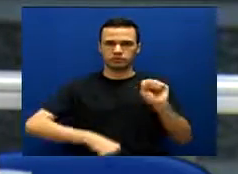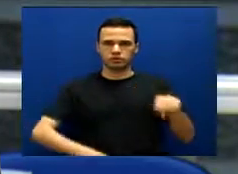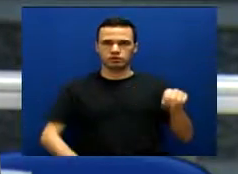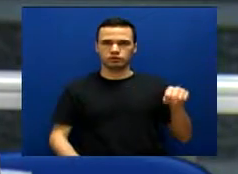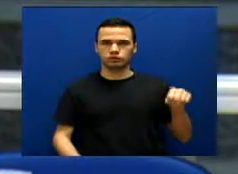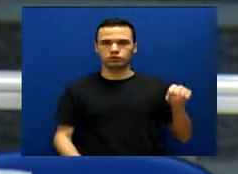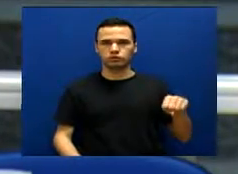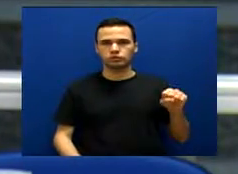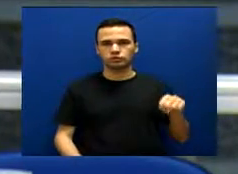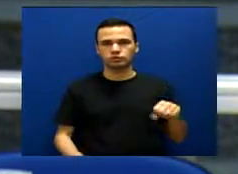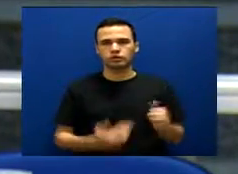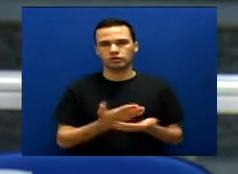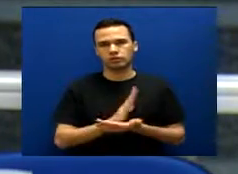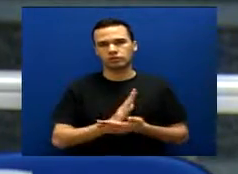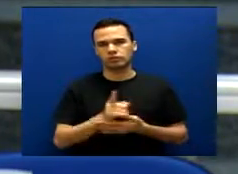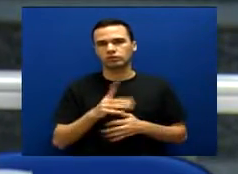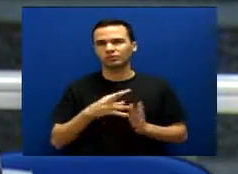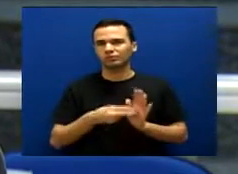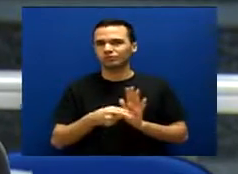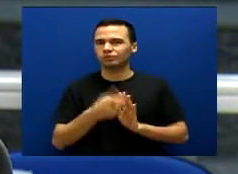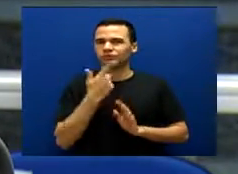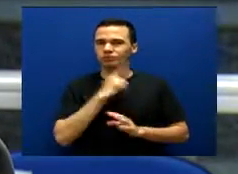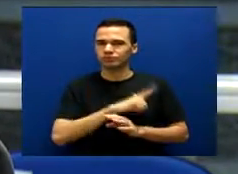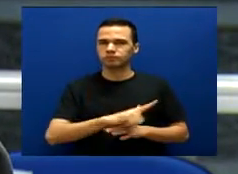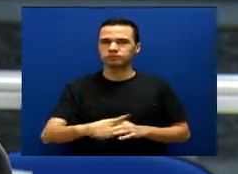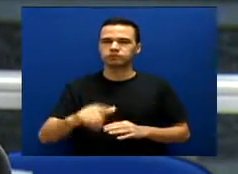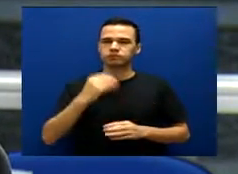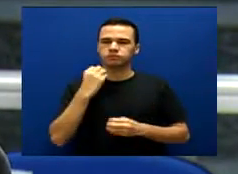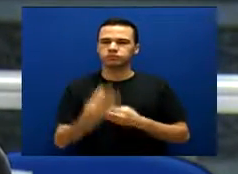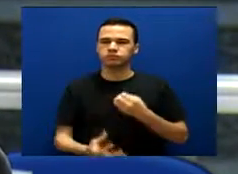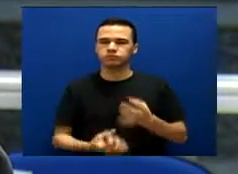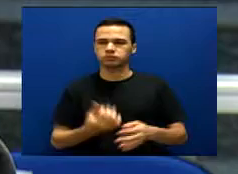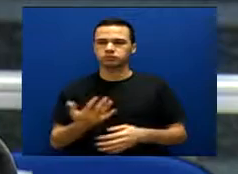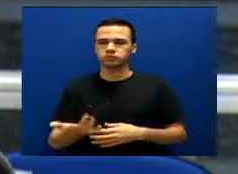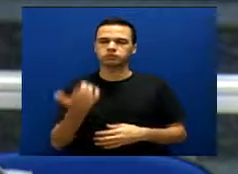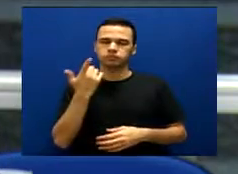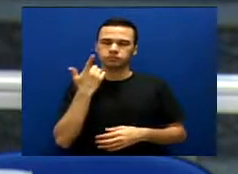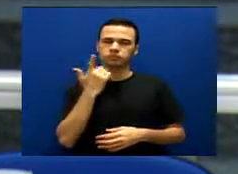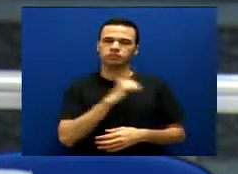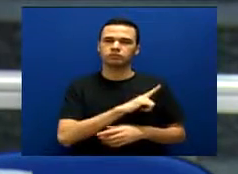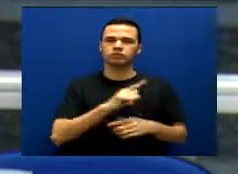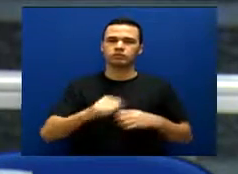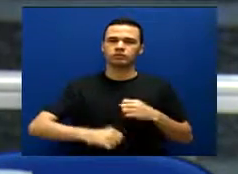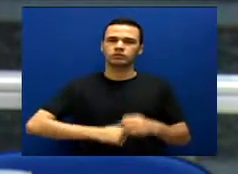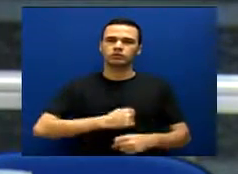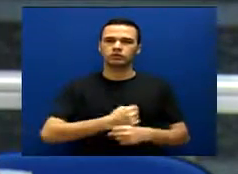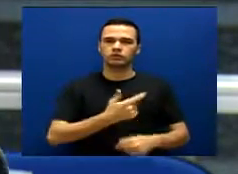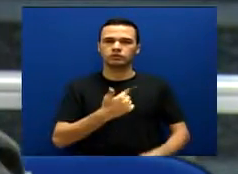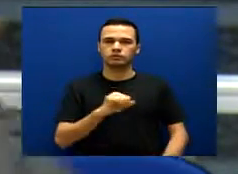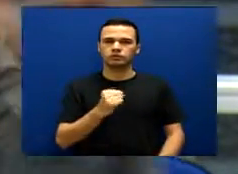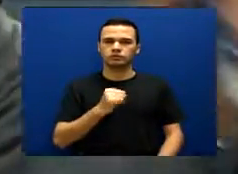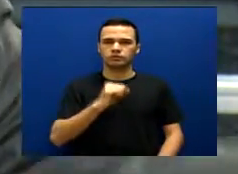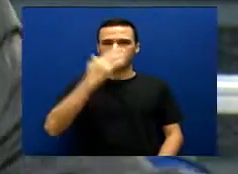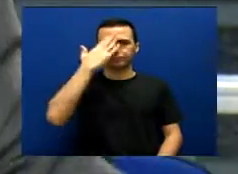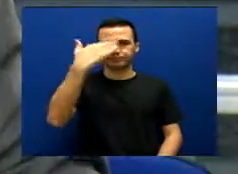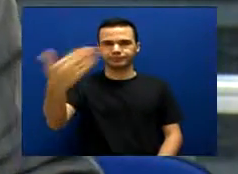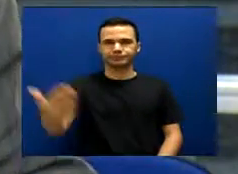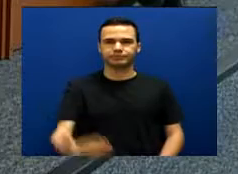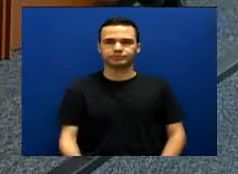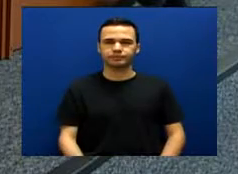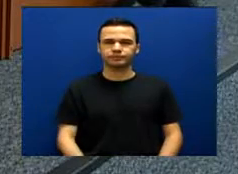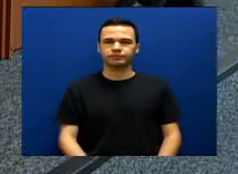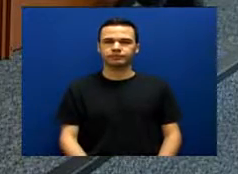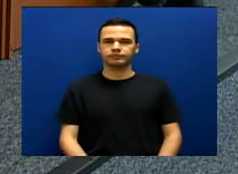já torcendo para que tudo isso, essa expectativa se confirme já no início do ano letivo. Obrigado. O